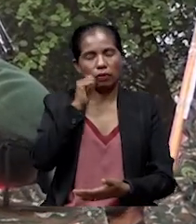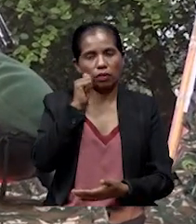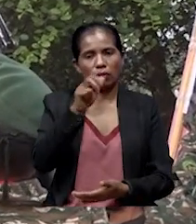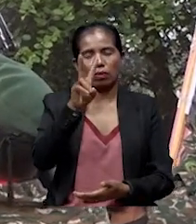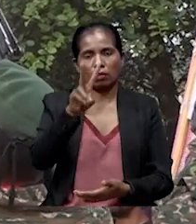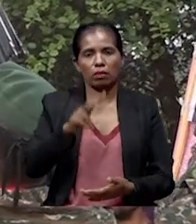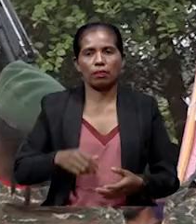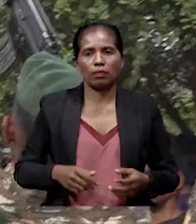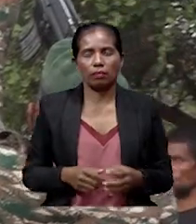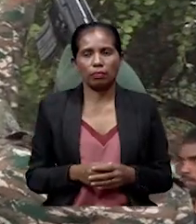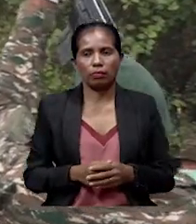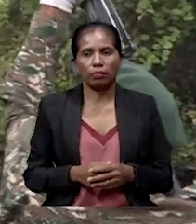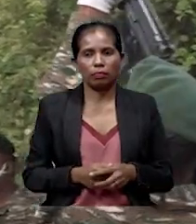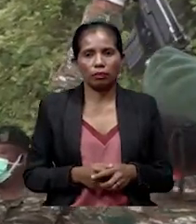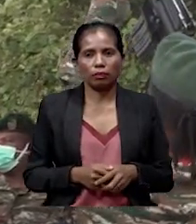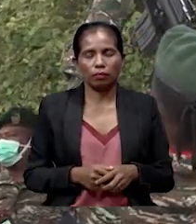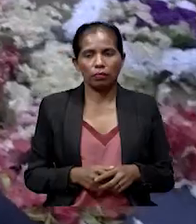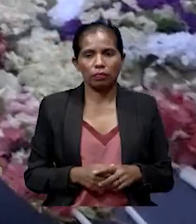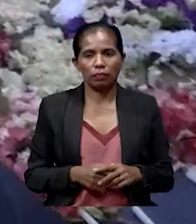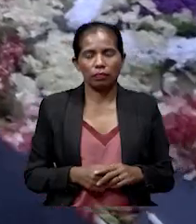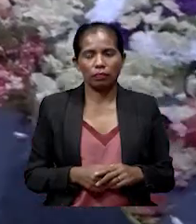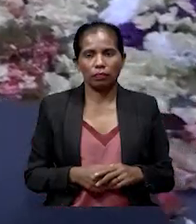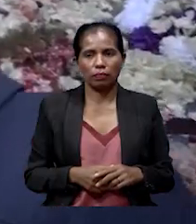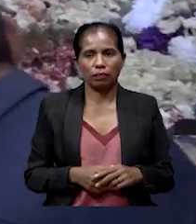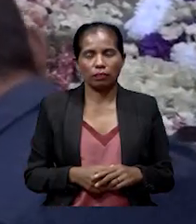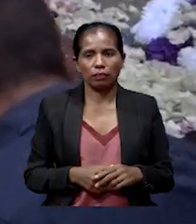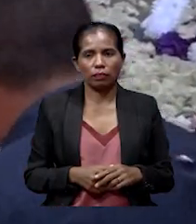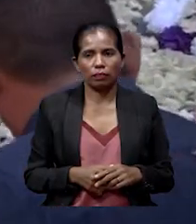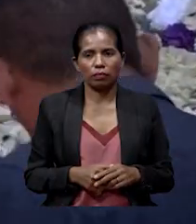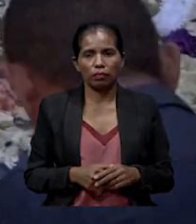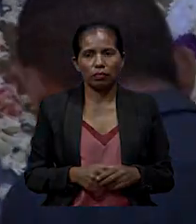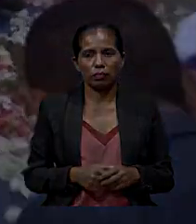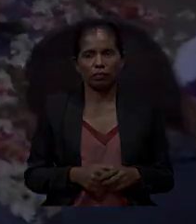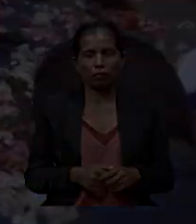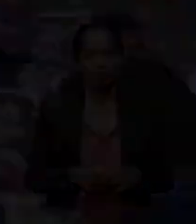Leopoldinha de Carvalho, Zemo dos Santos, Leopoldinha de Carvalho, GMN.